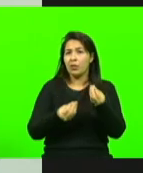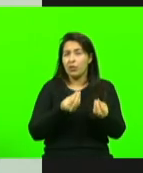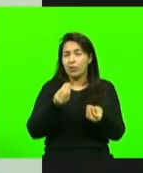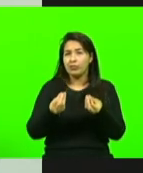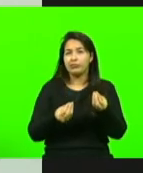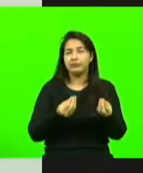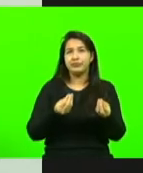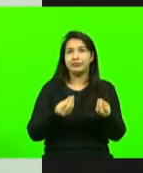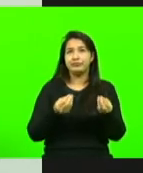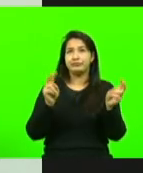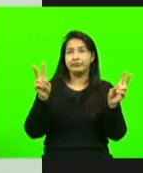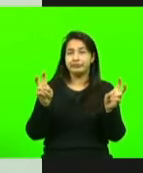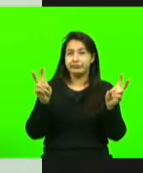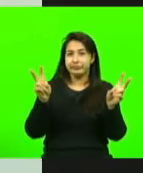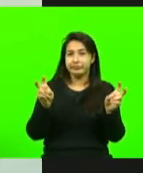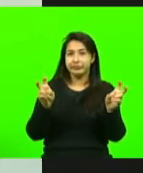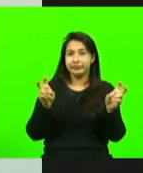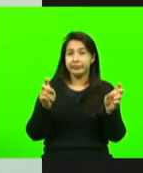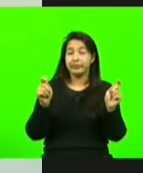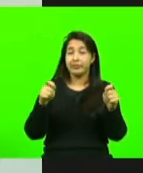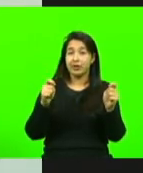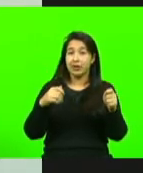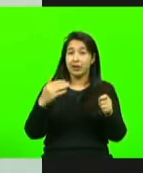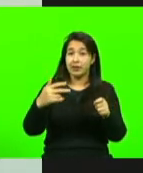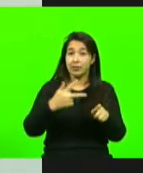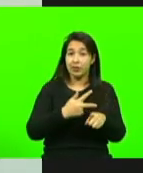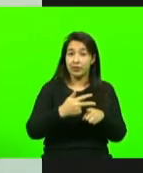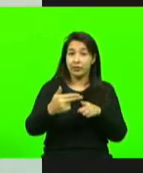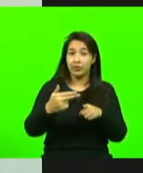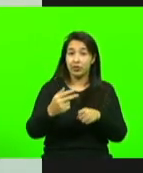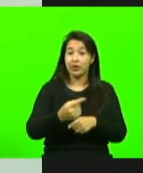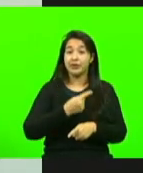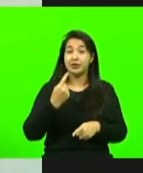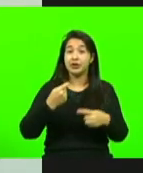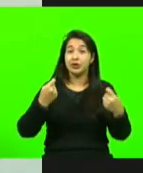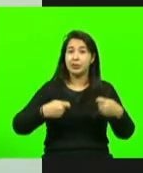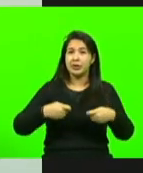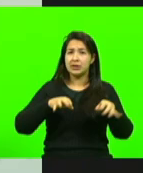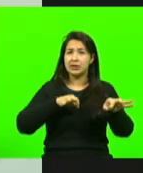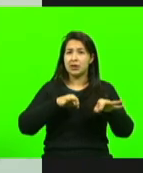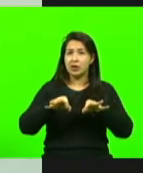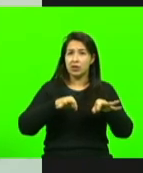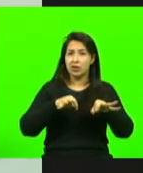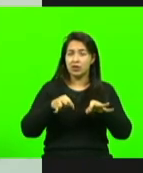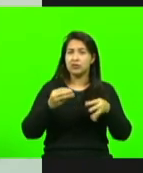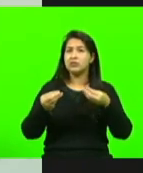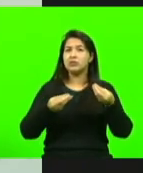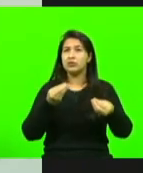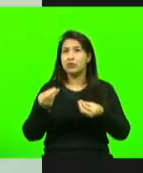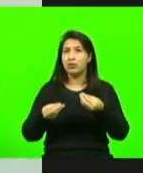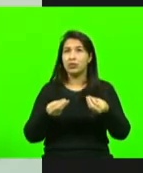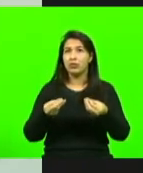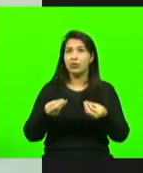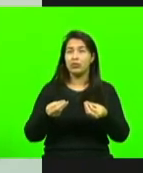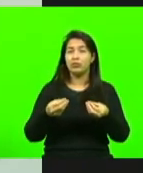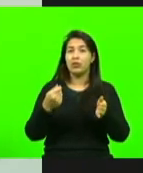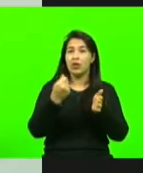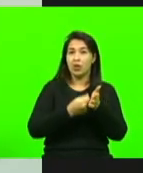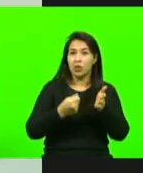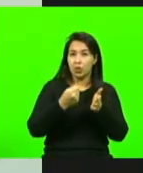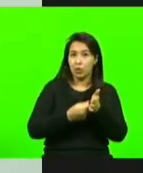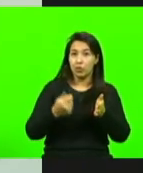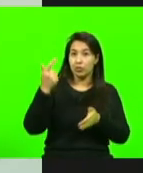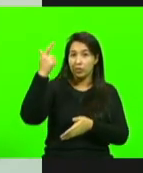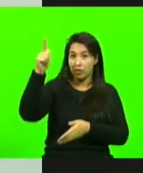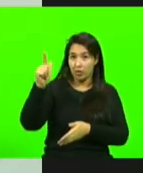porque a gente tenha Vitória o que que nós precisamos conversar fio é que as outras lutas que nós